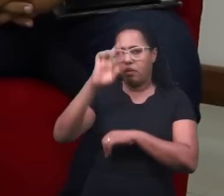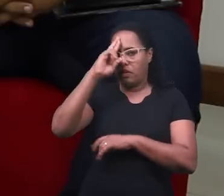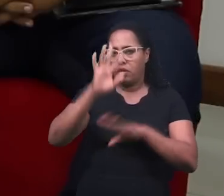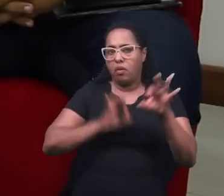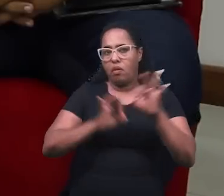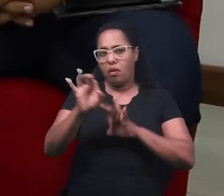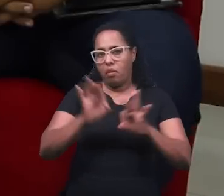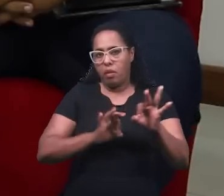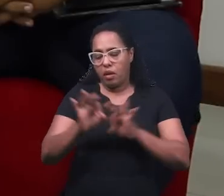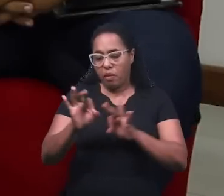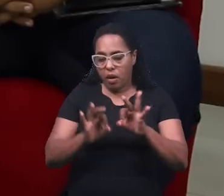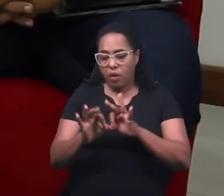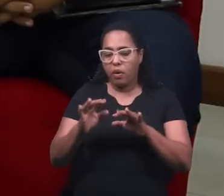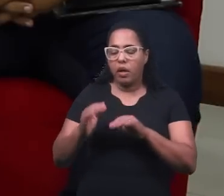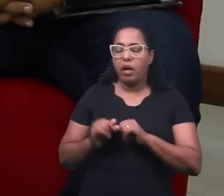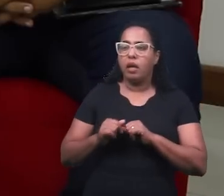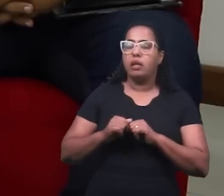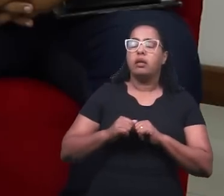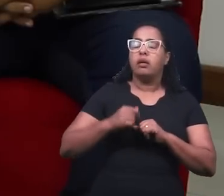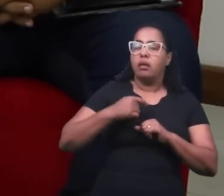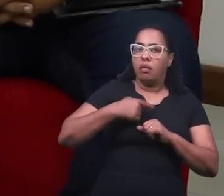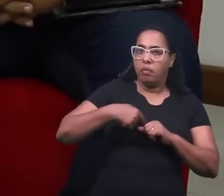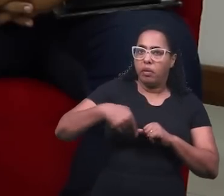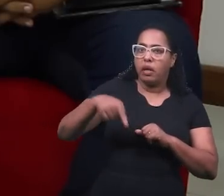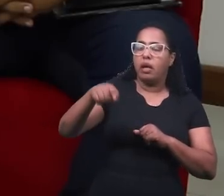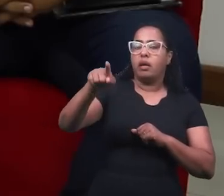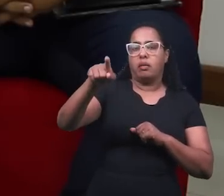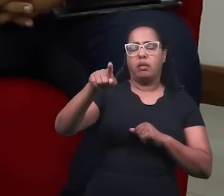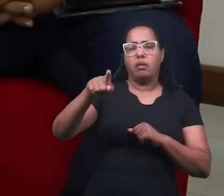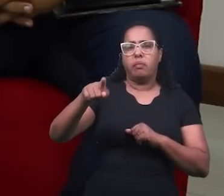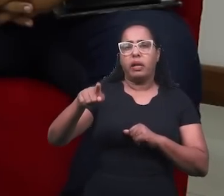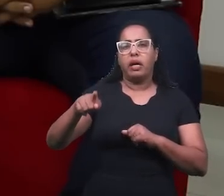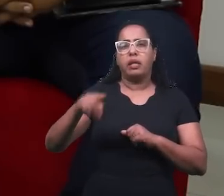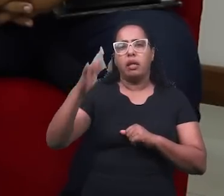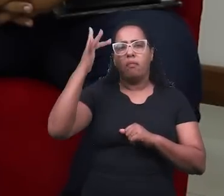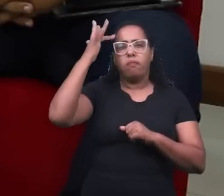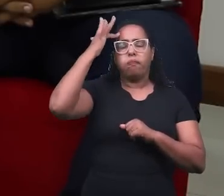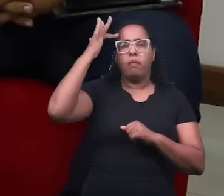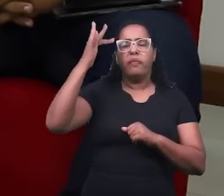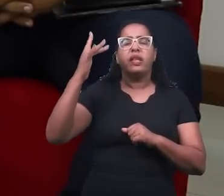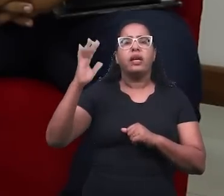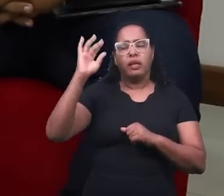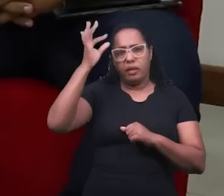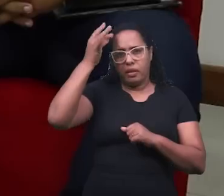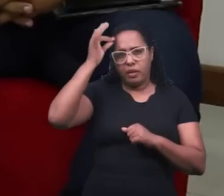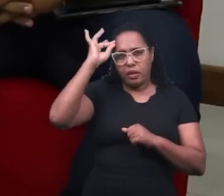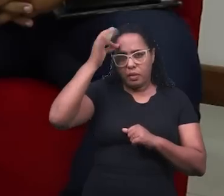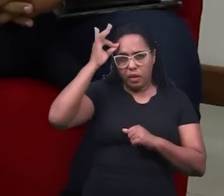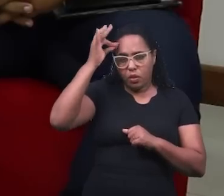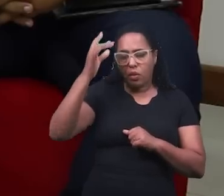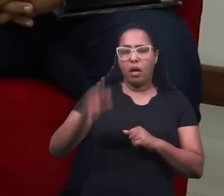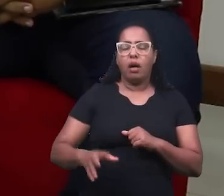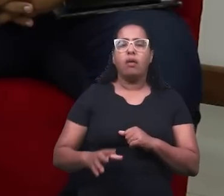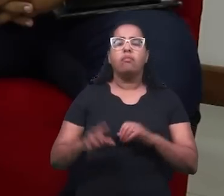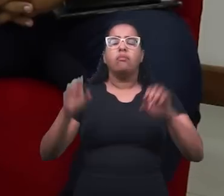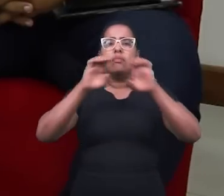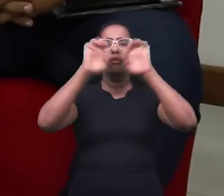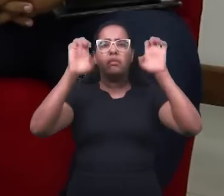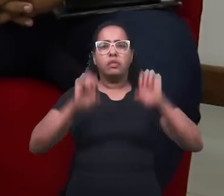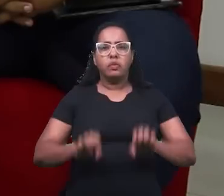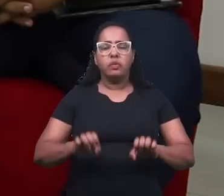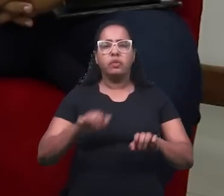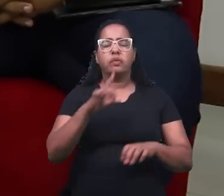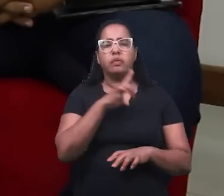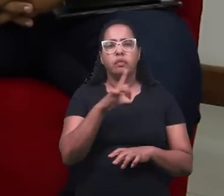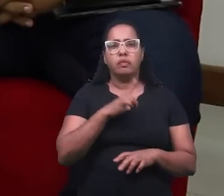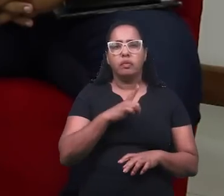preparou eles para poder chegar ali, para podermos ter um amadurecimento espiritual, uma estrutura para poder receber